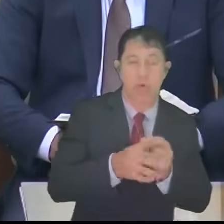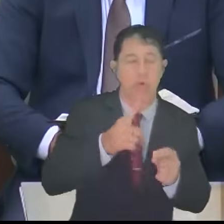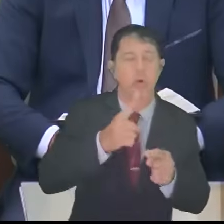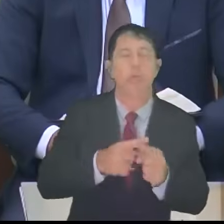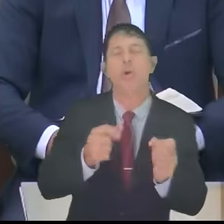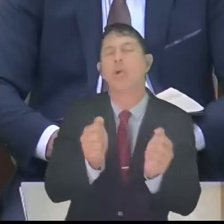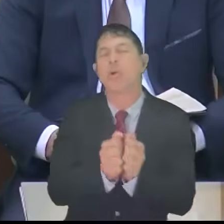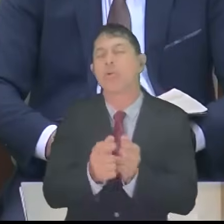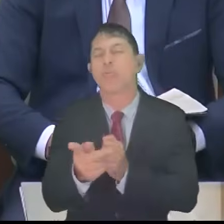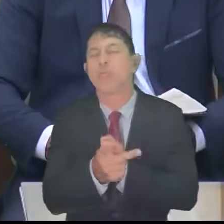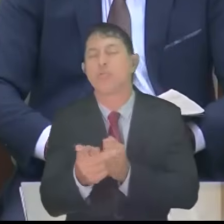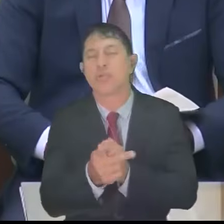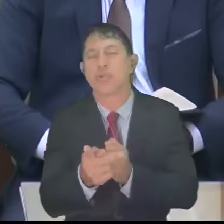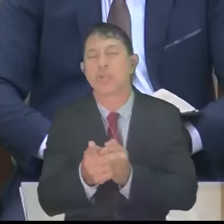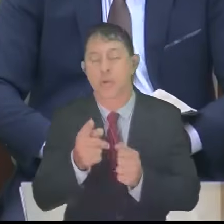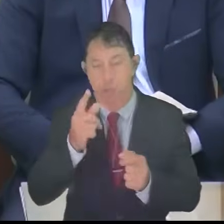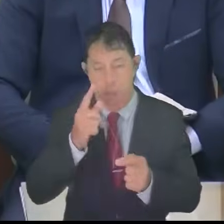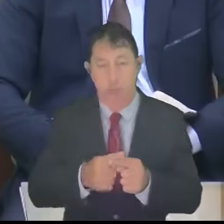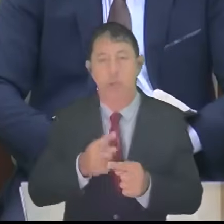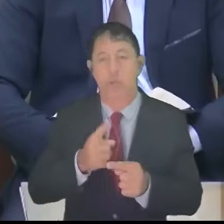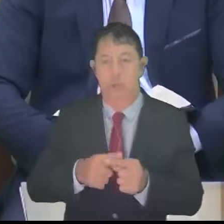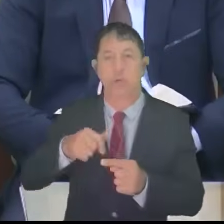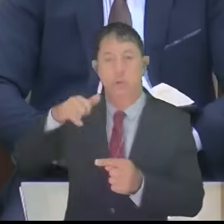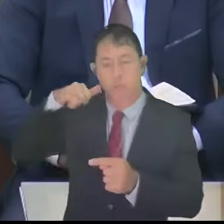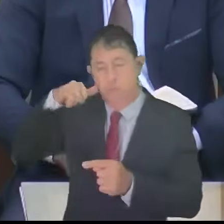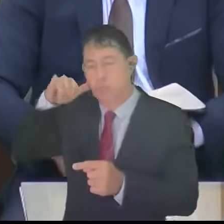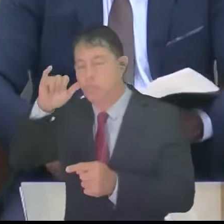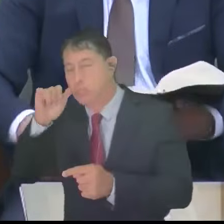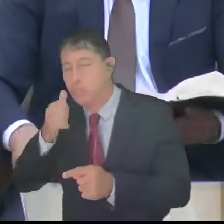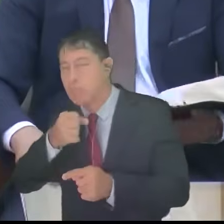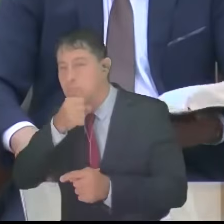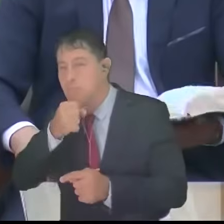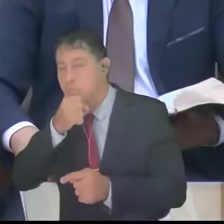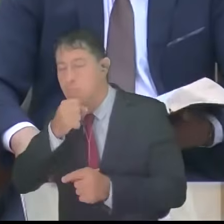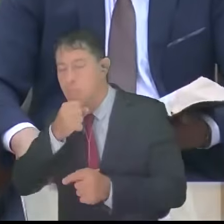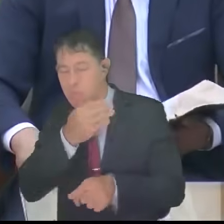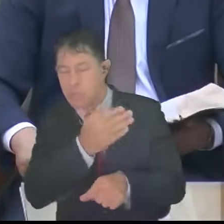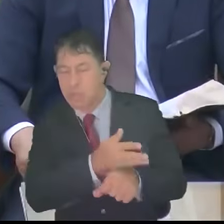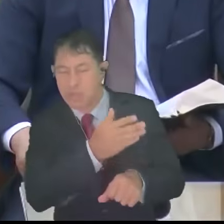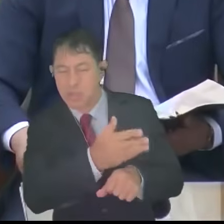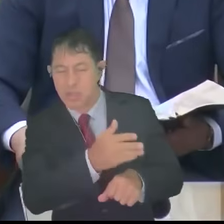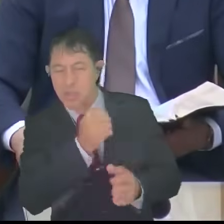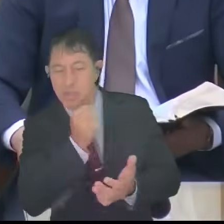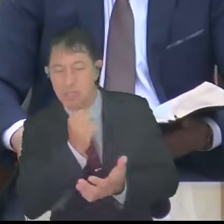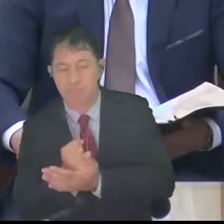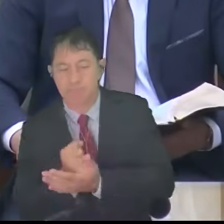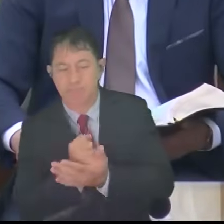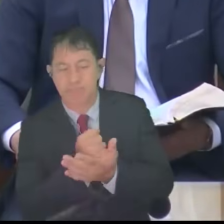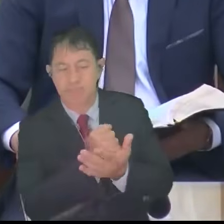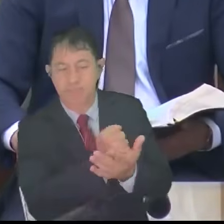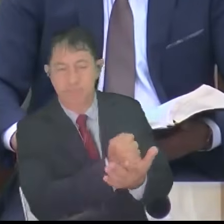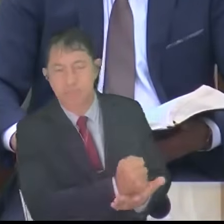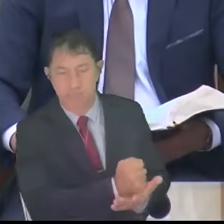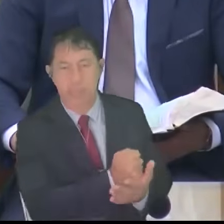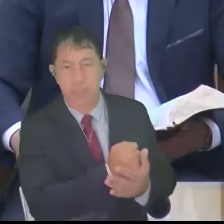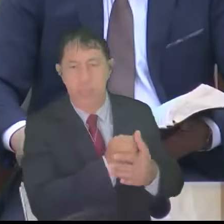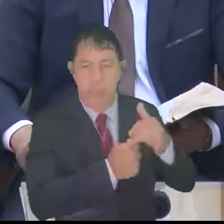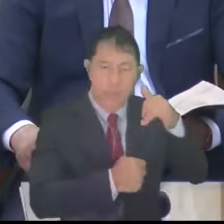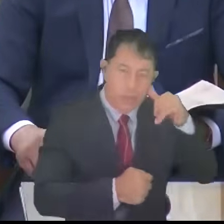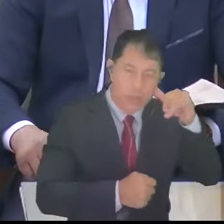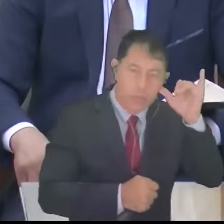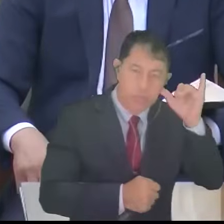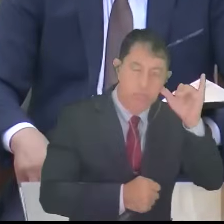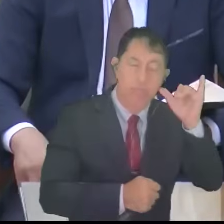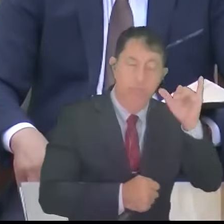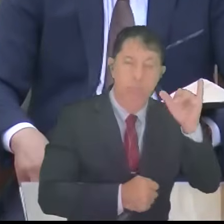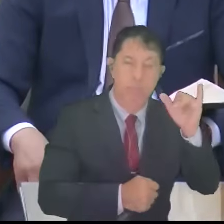vai treinar o boi mais novo. O boi mais novo é intempestivo, o boi mais novo é bravo, o boi mais